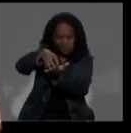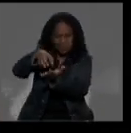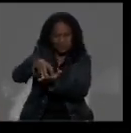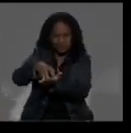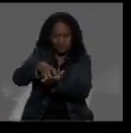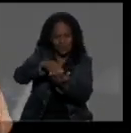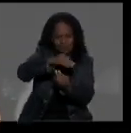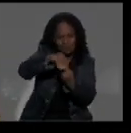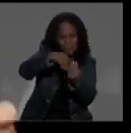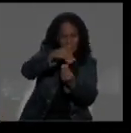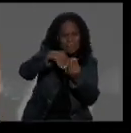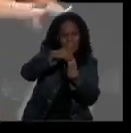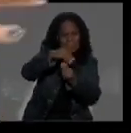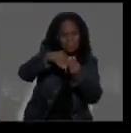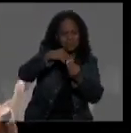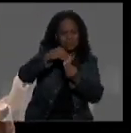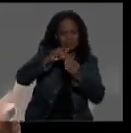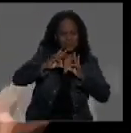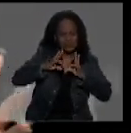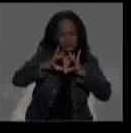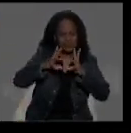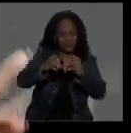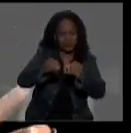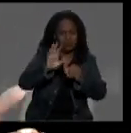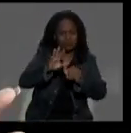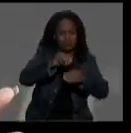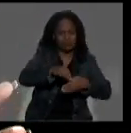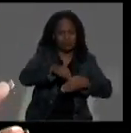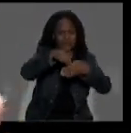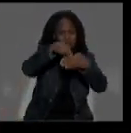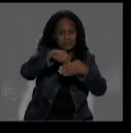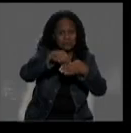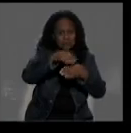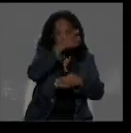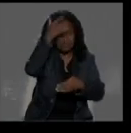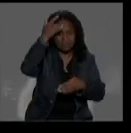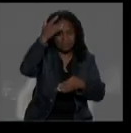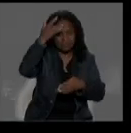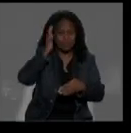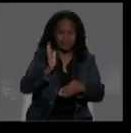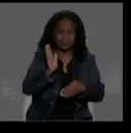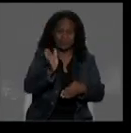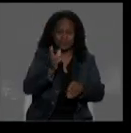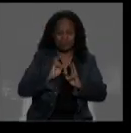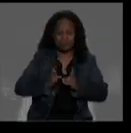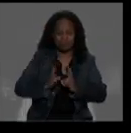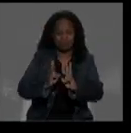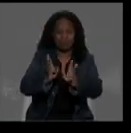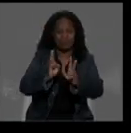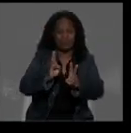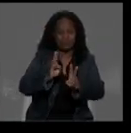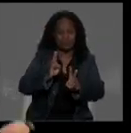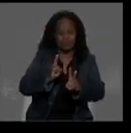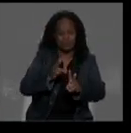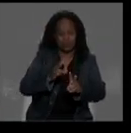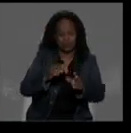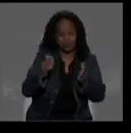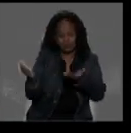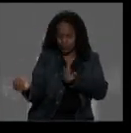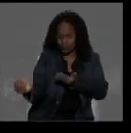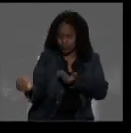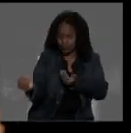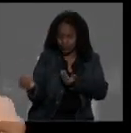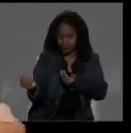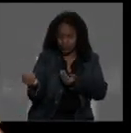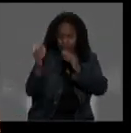do quilombolado, que é misturar todo mundo, mas homenagear esses que já estão na estrada há mais tempo, trazendo os mais